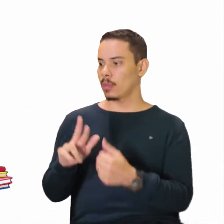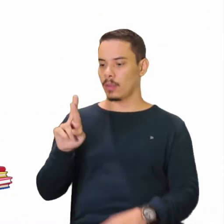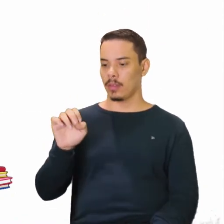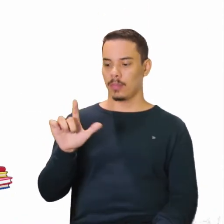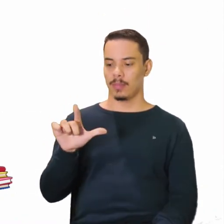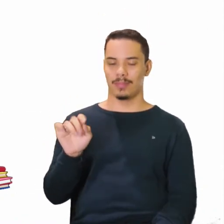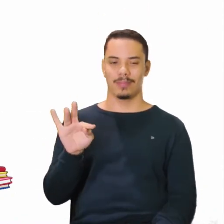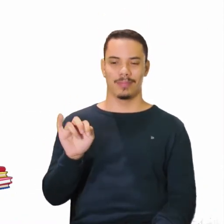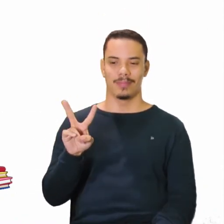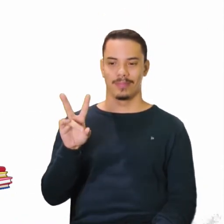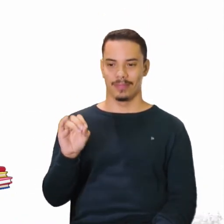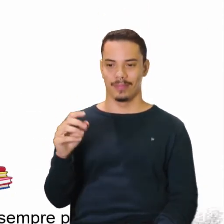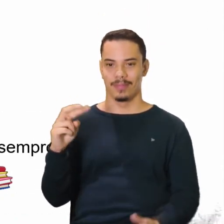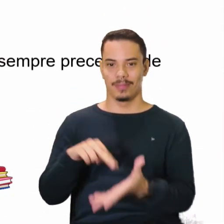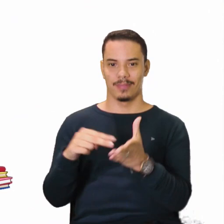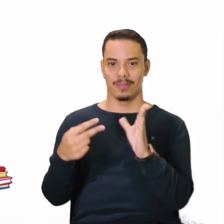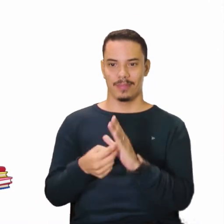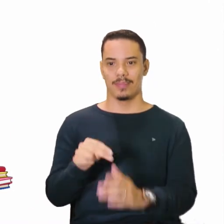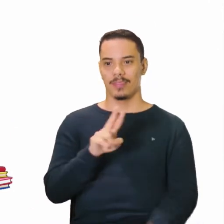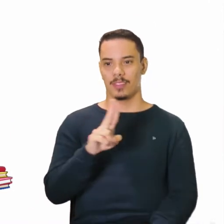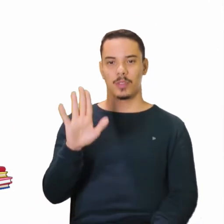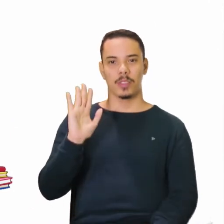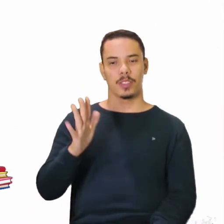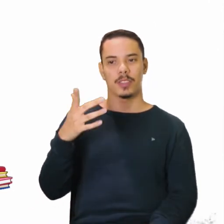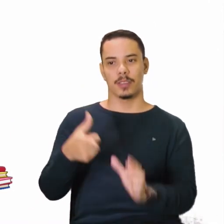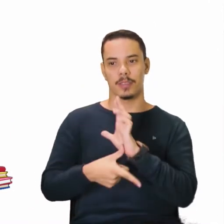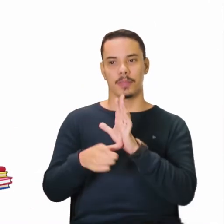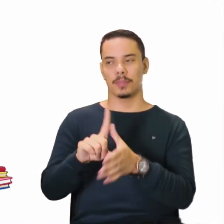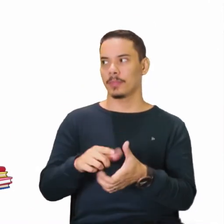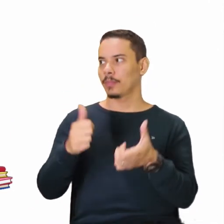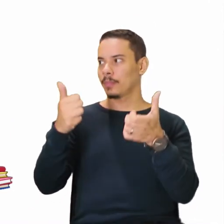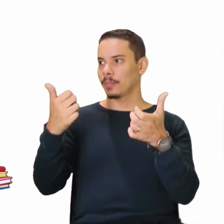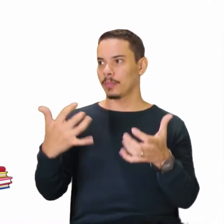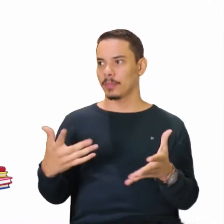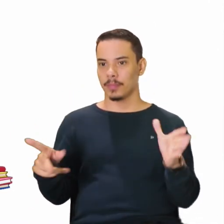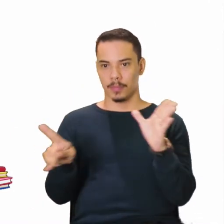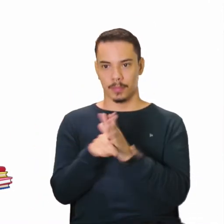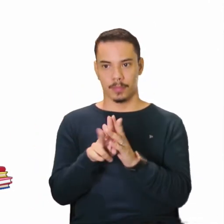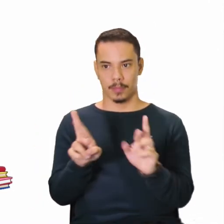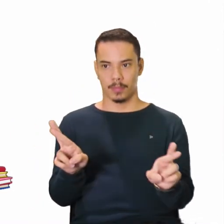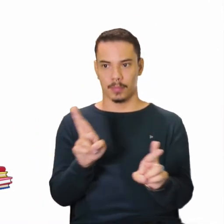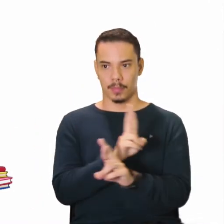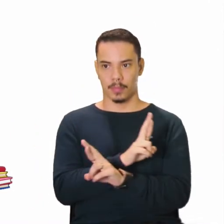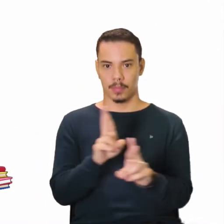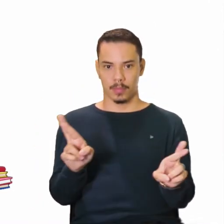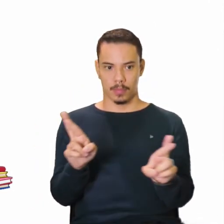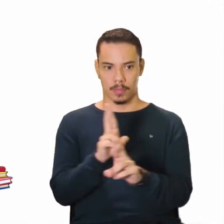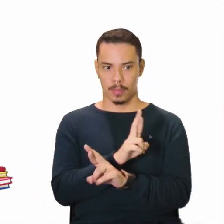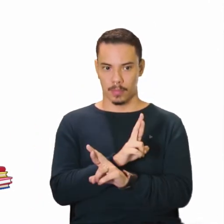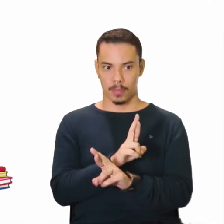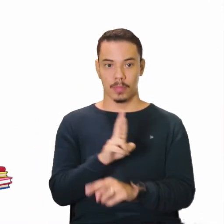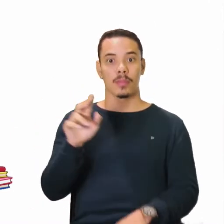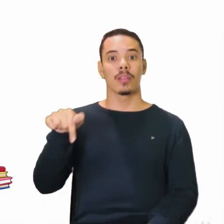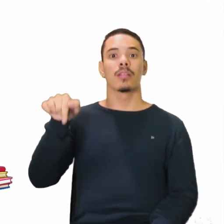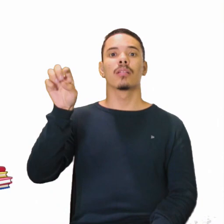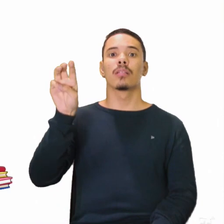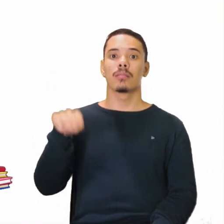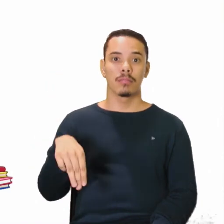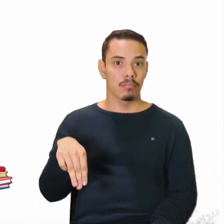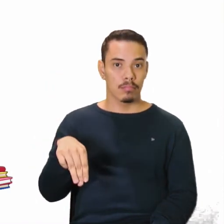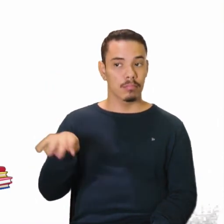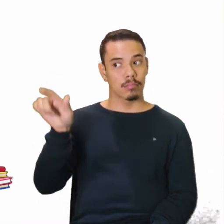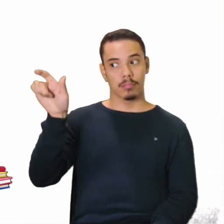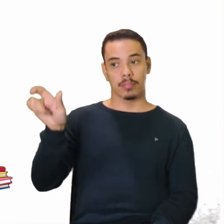aquelas palavras que representam nomes já referidos com os quais estão relacionados. Por exemplo, quem se refere